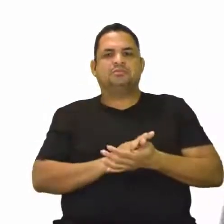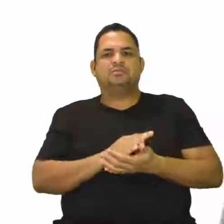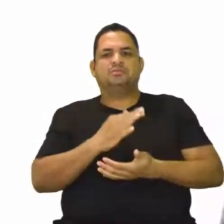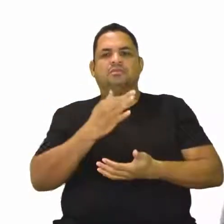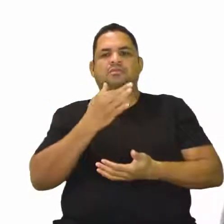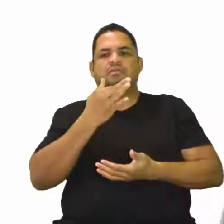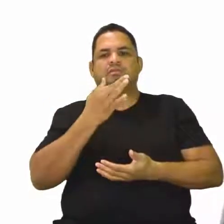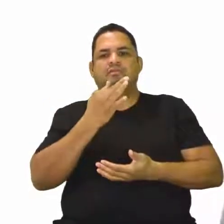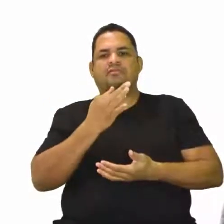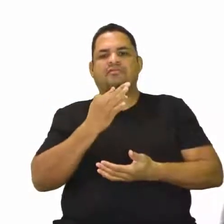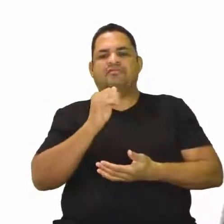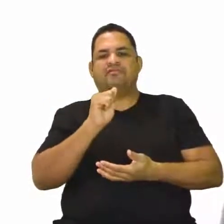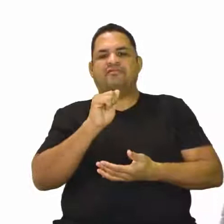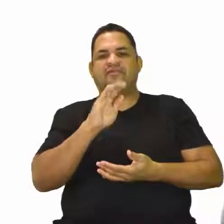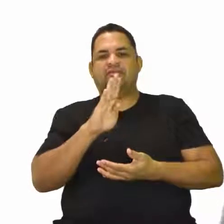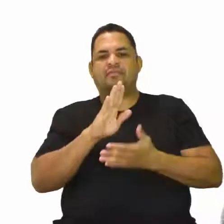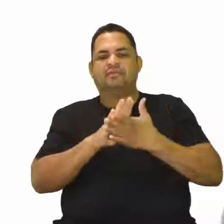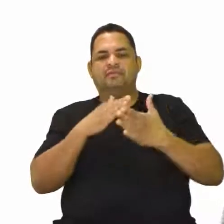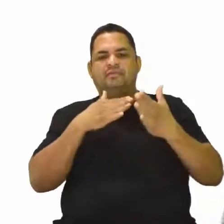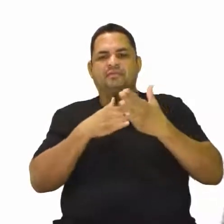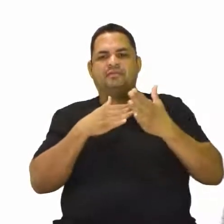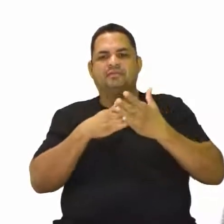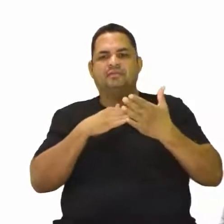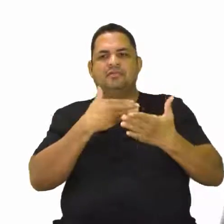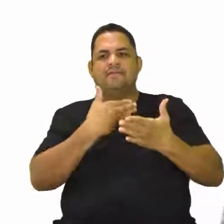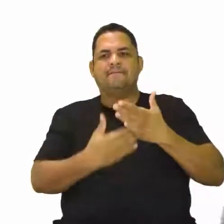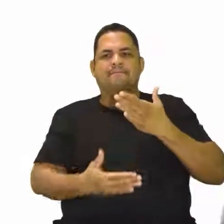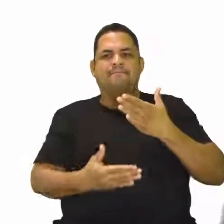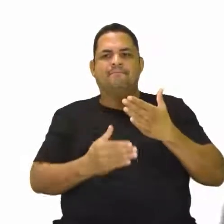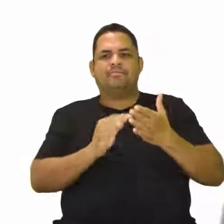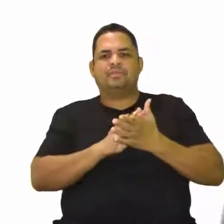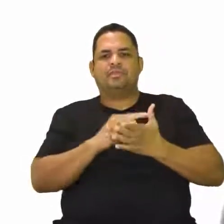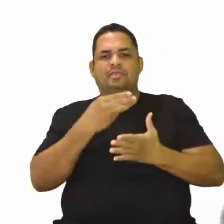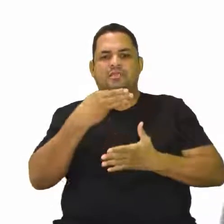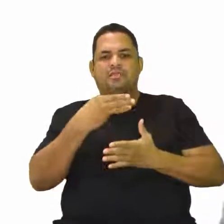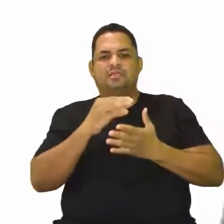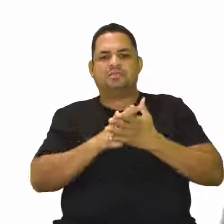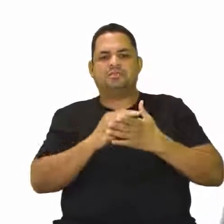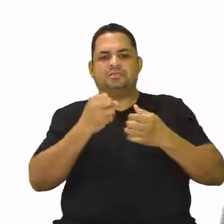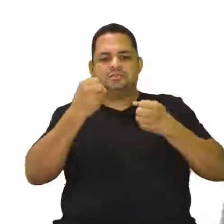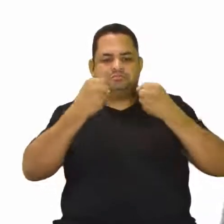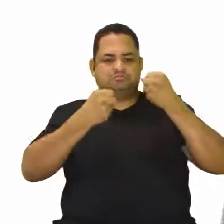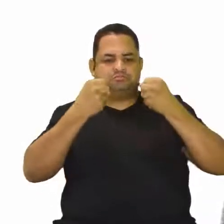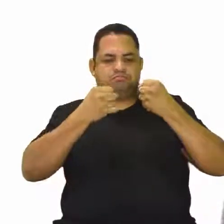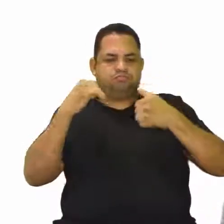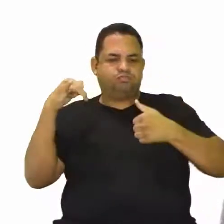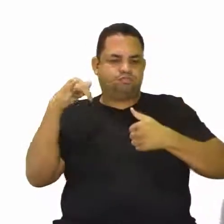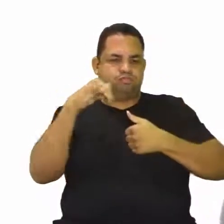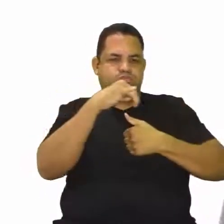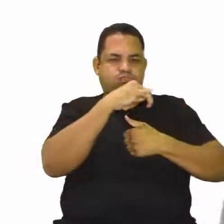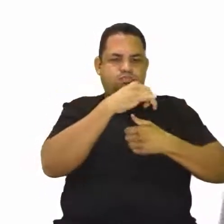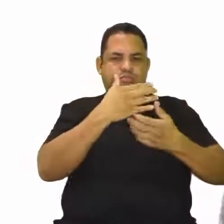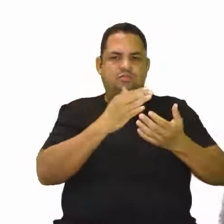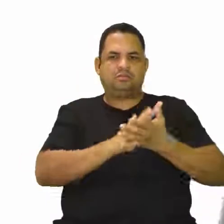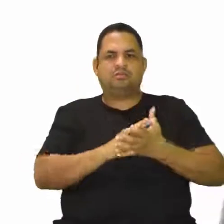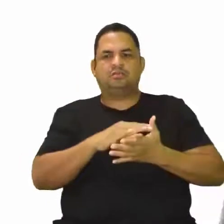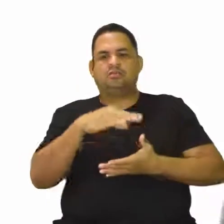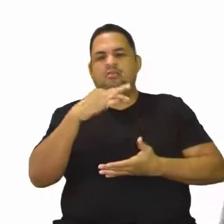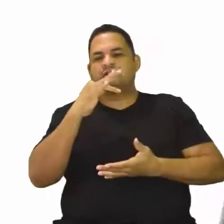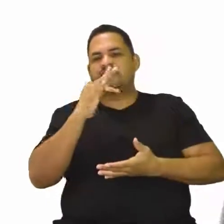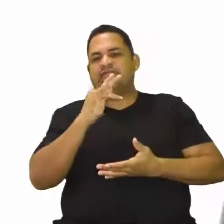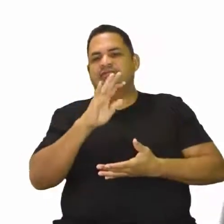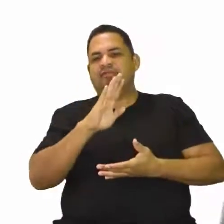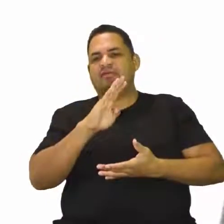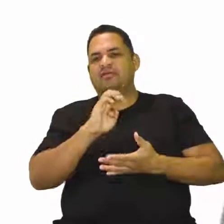Fabi vai perder no máximo aqui três pilotos e enquanto a febre vai